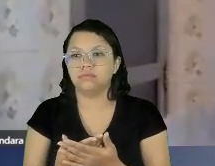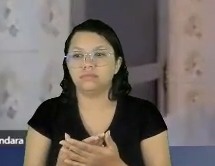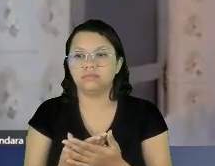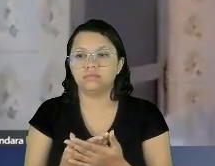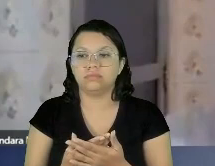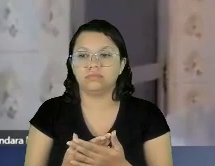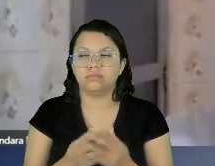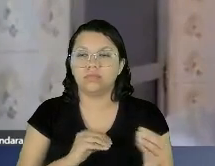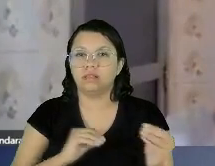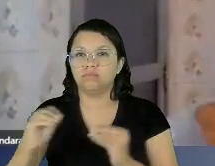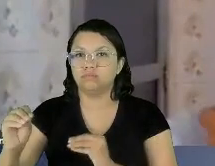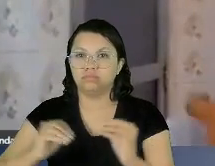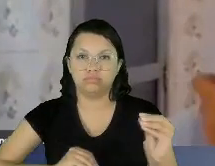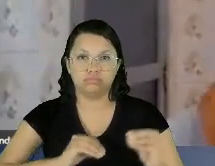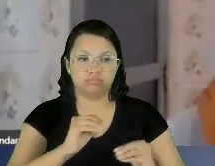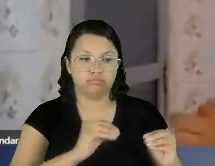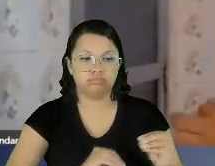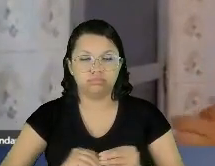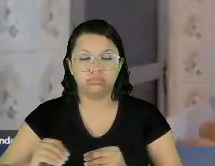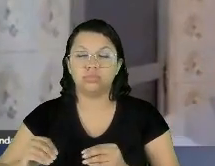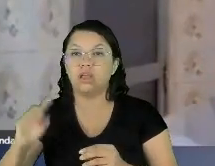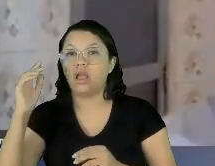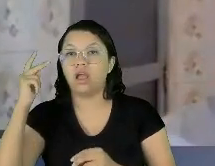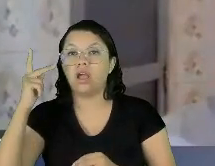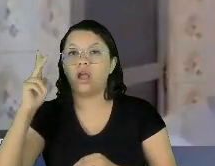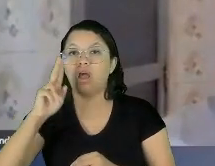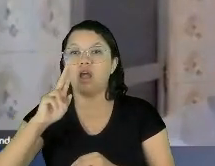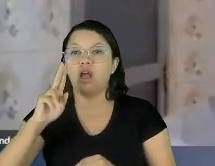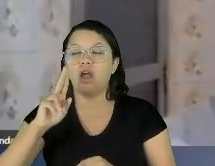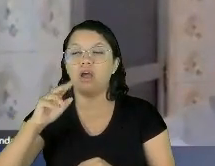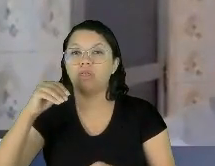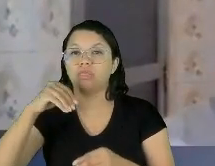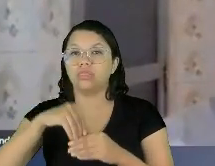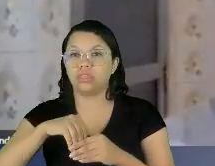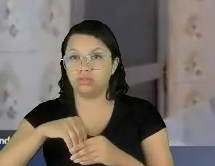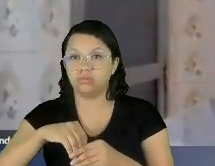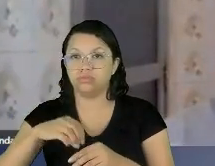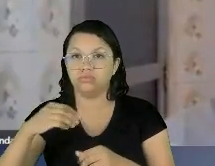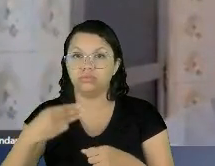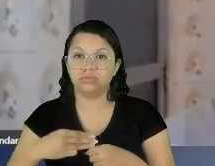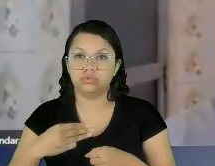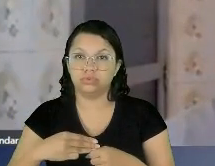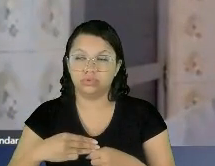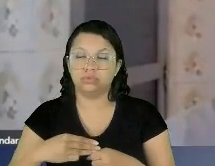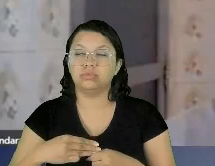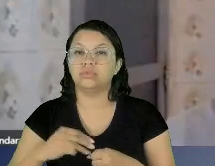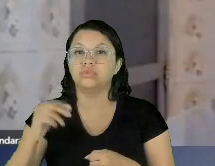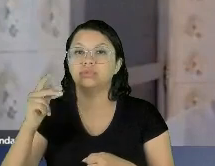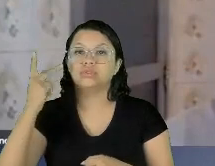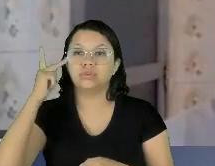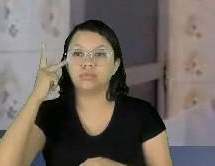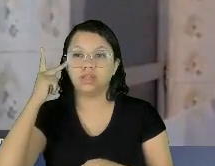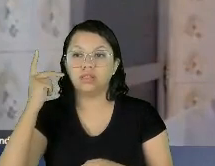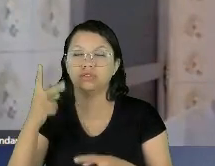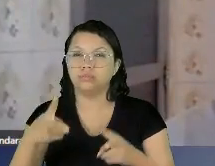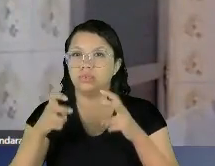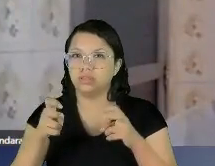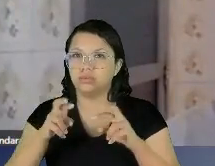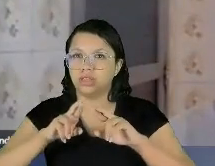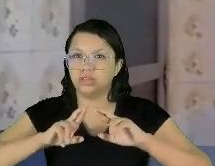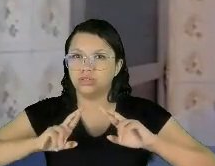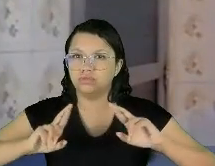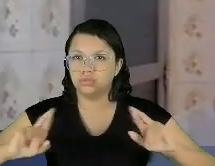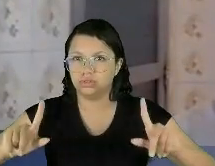estudo de mobilidade urbana do município de São Paulo, a gente consegue perceber que as mulheres, que a